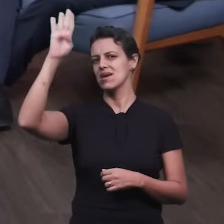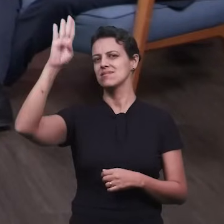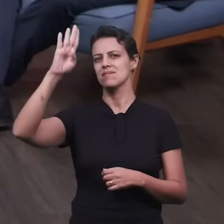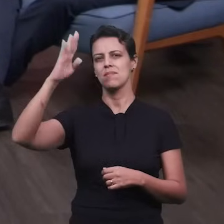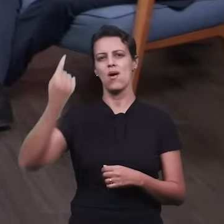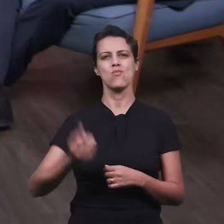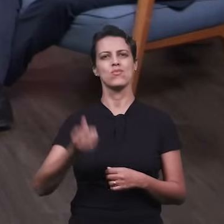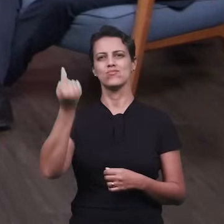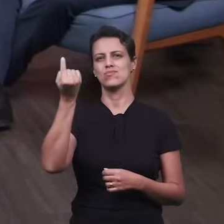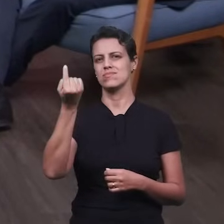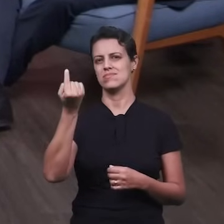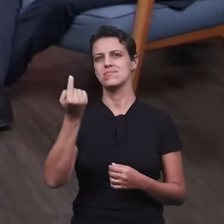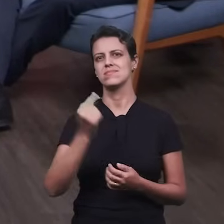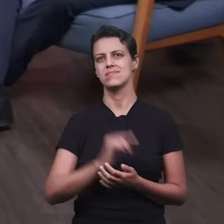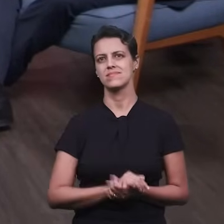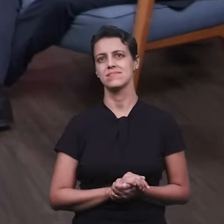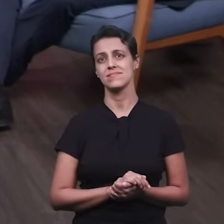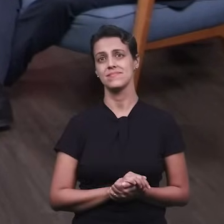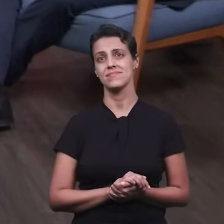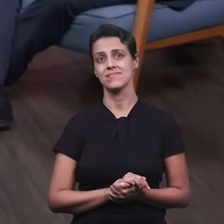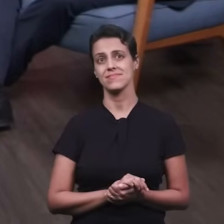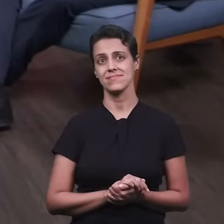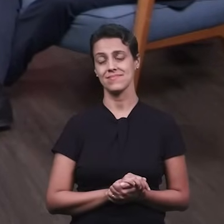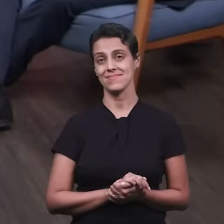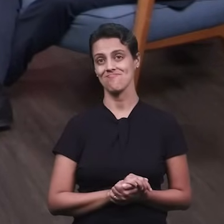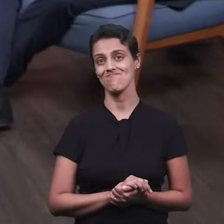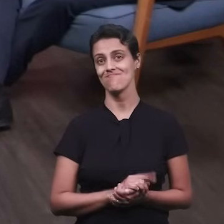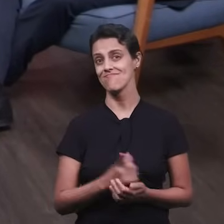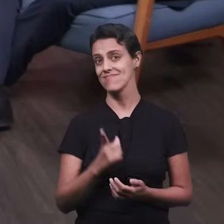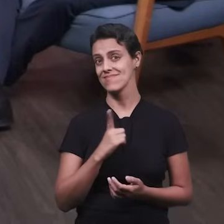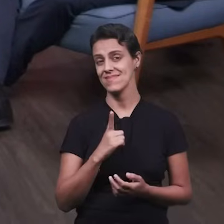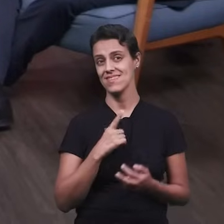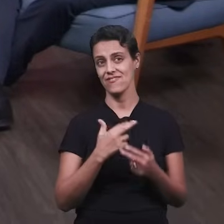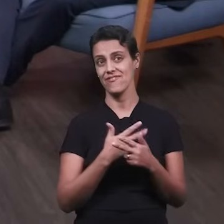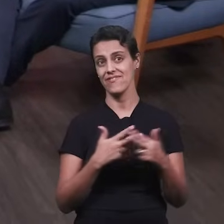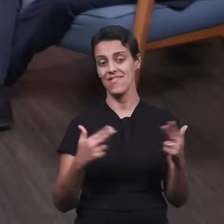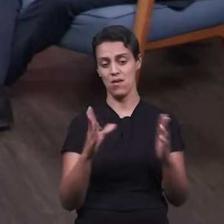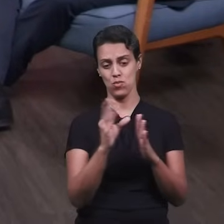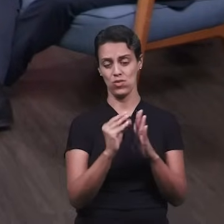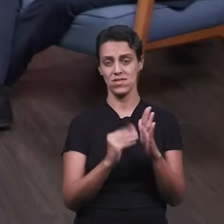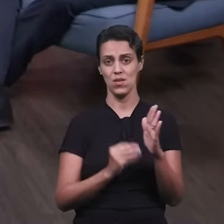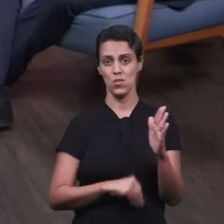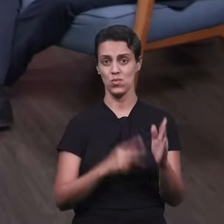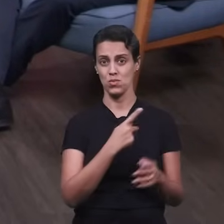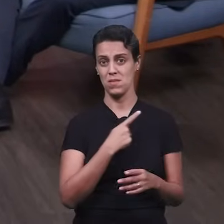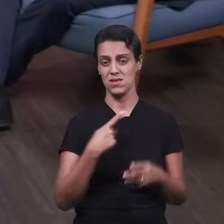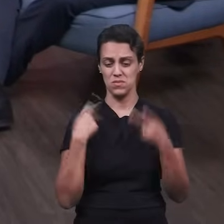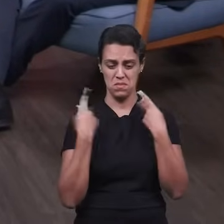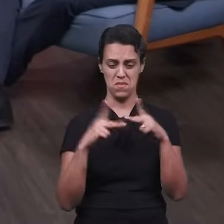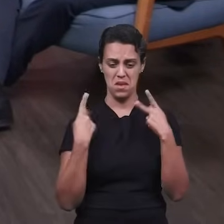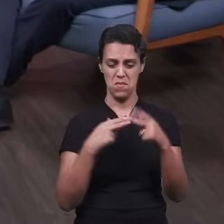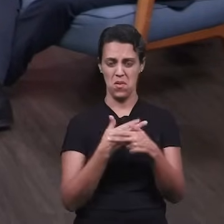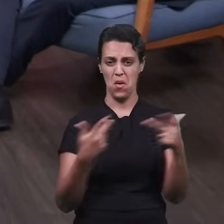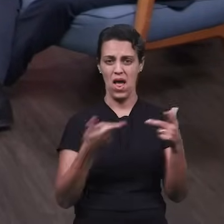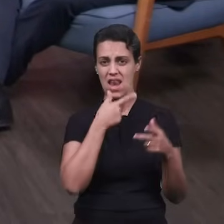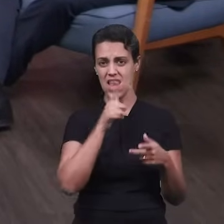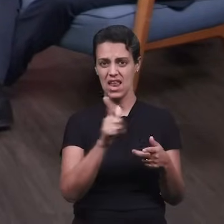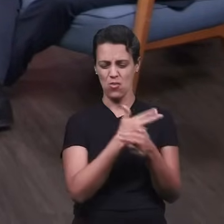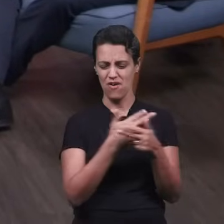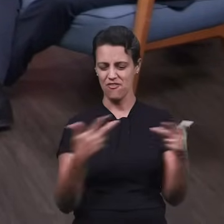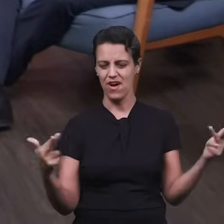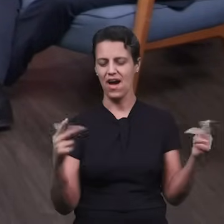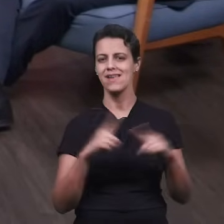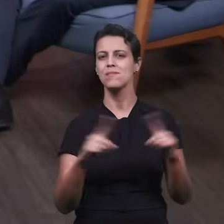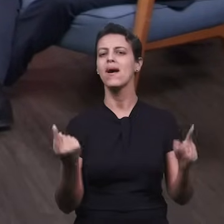alma. Isso. Glória a Deus. Né? A gente tem conteúdo do pastor Luiz Eugênio pregando em qualquer idioma que você quiser, né? Mas a voz do